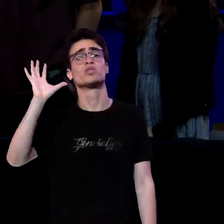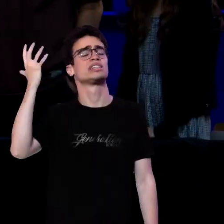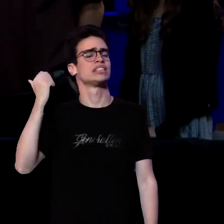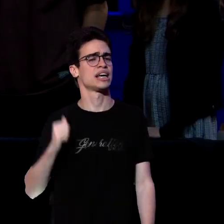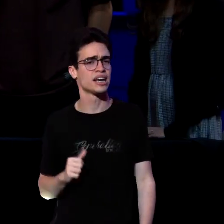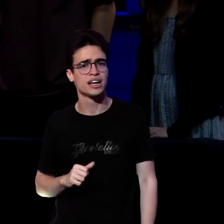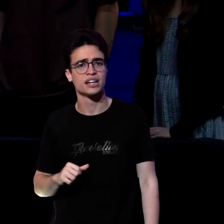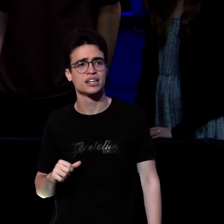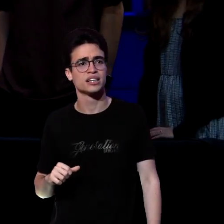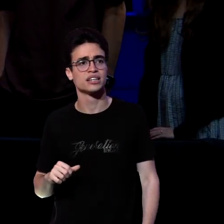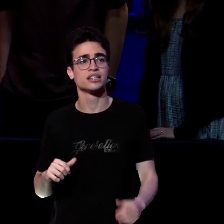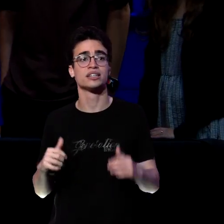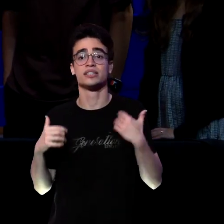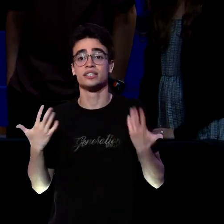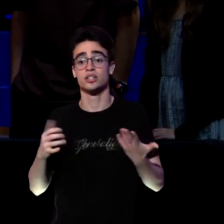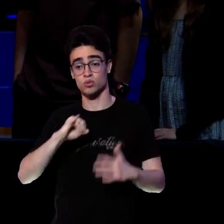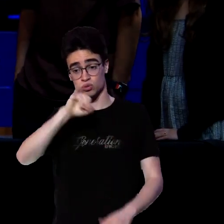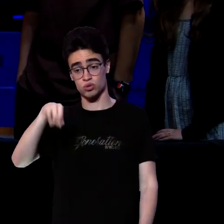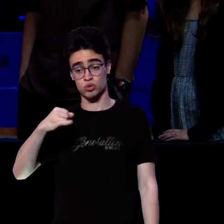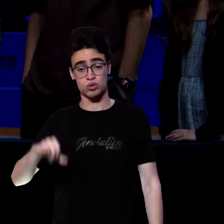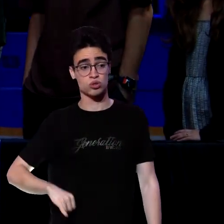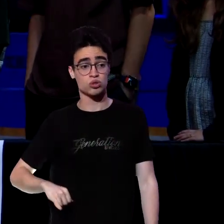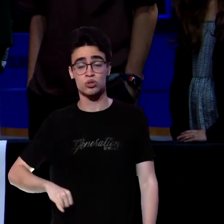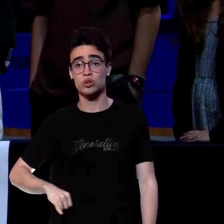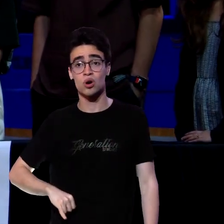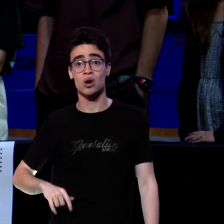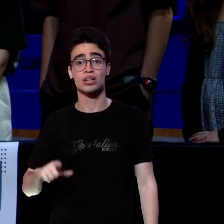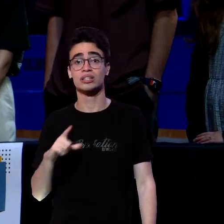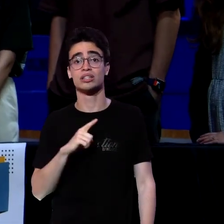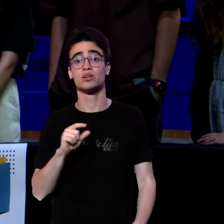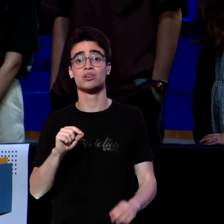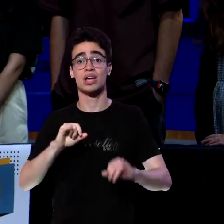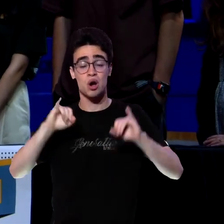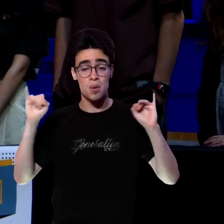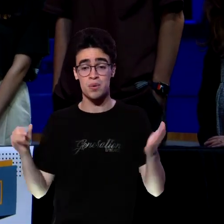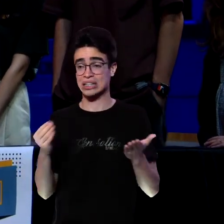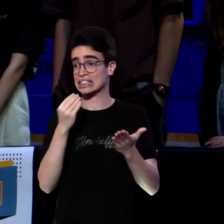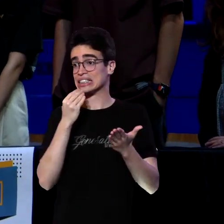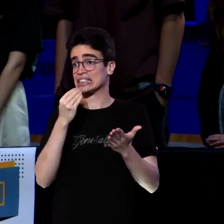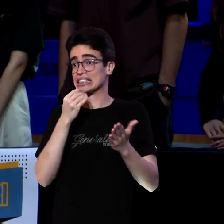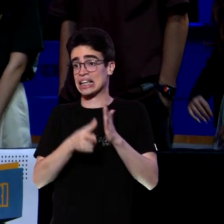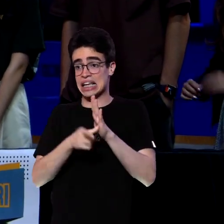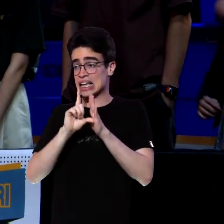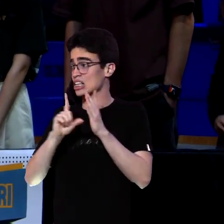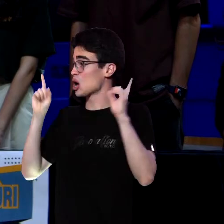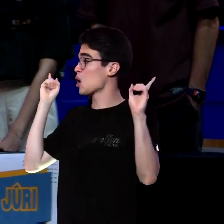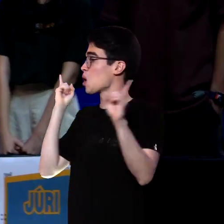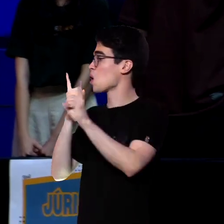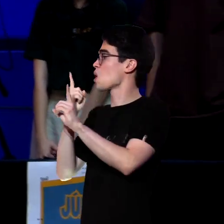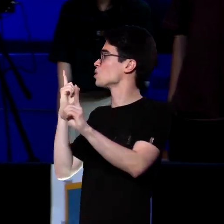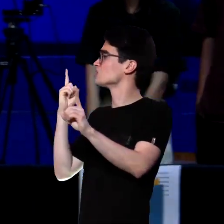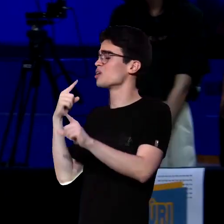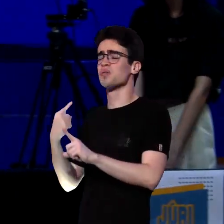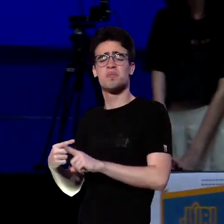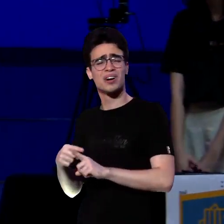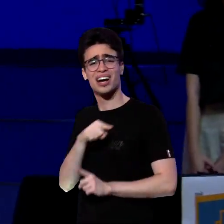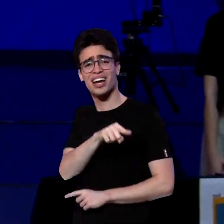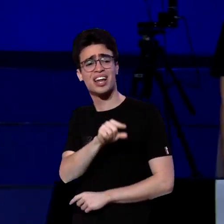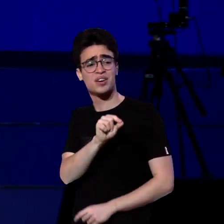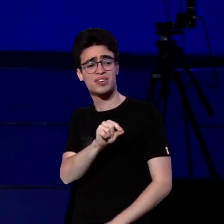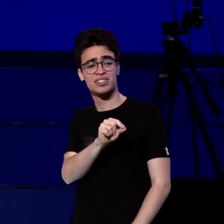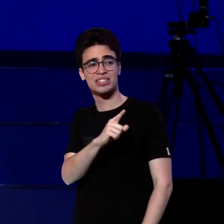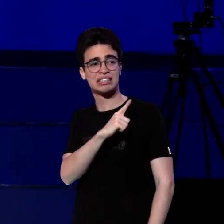Jó perdeu a oportunidade de ter um encontro com Deus antes, porque ele ficou preso no tribunal